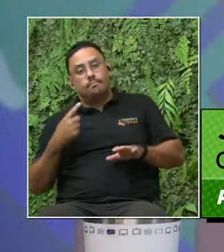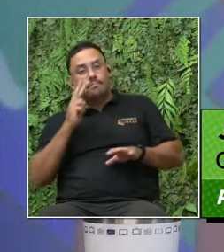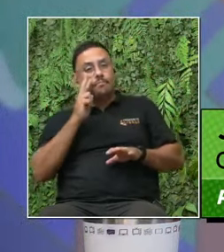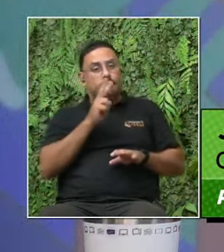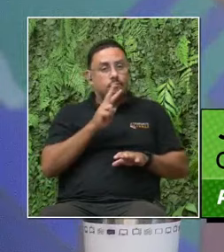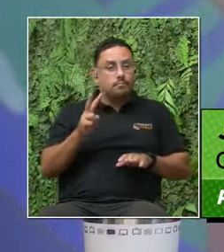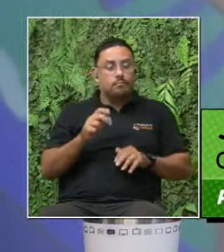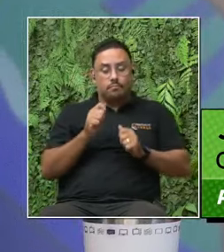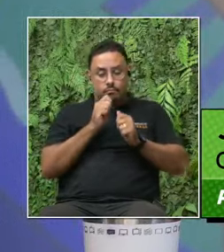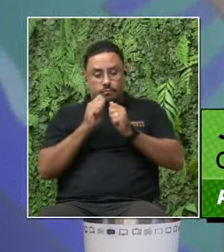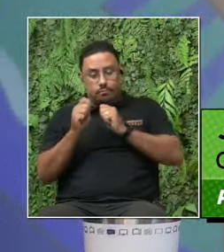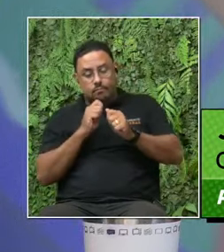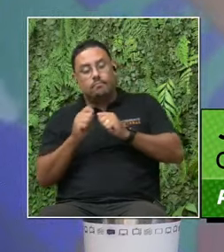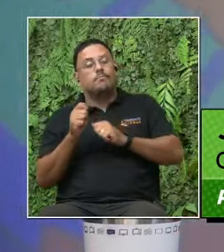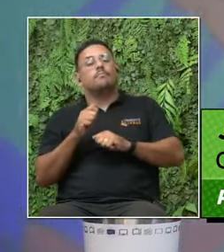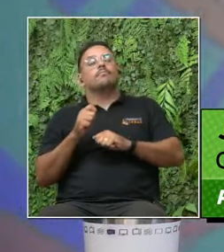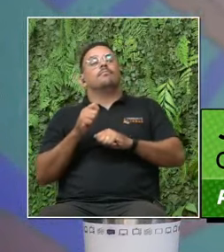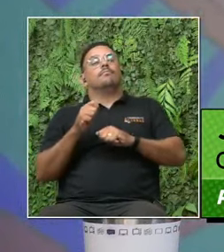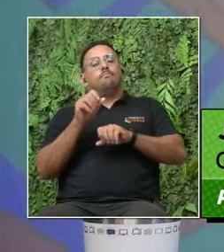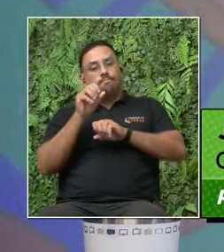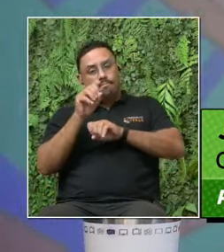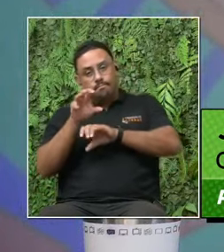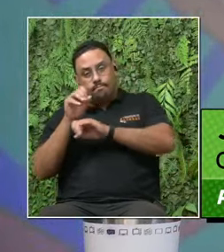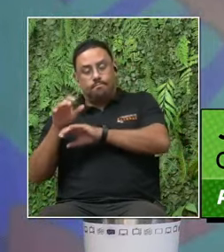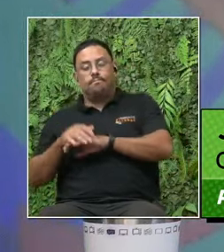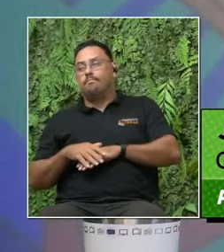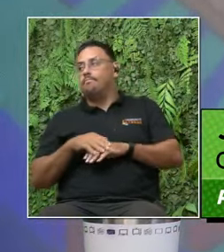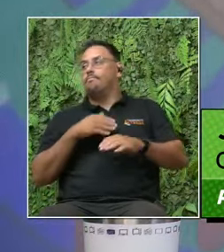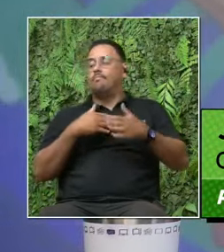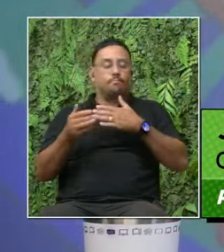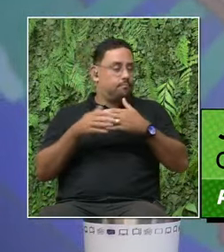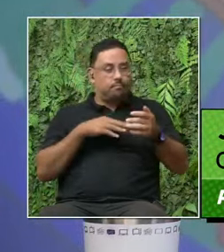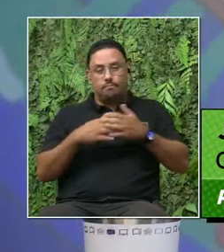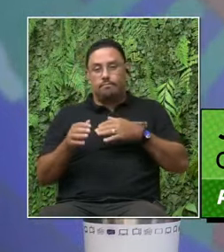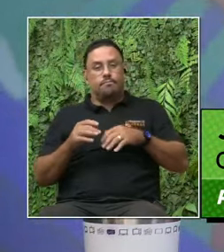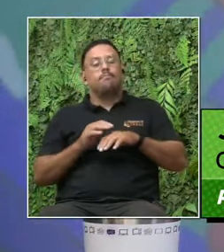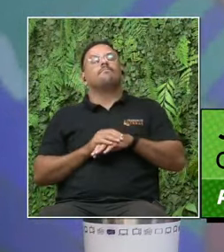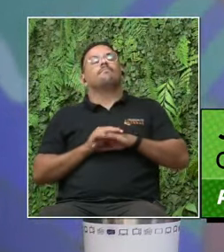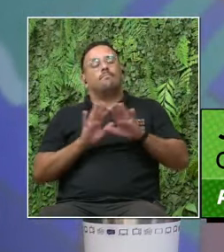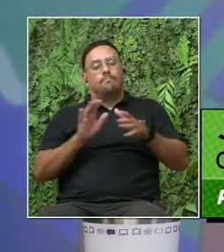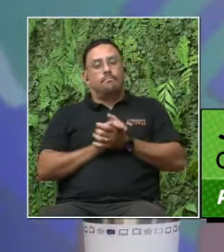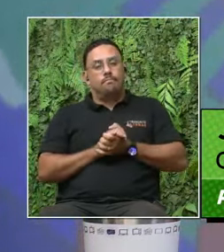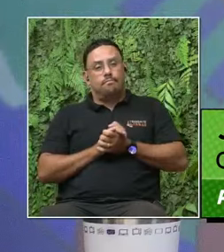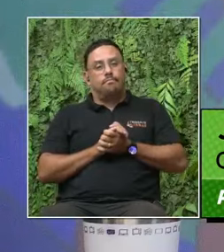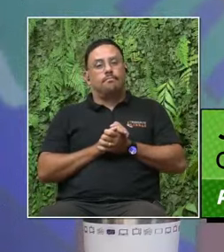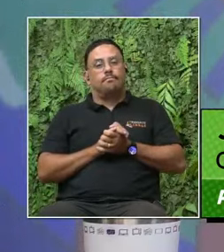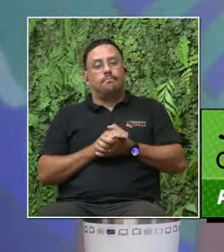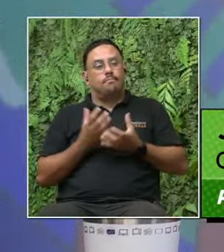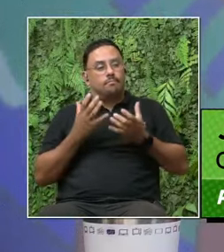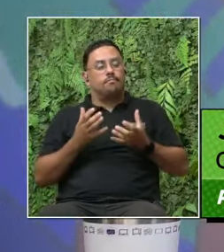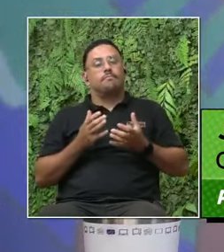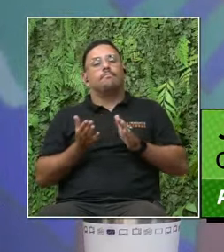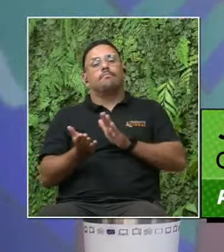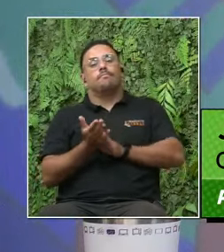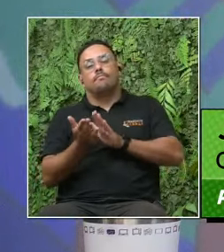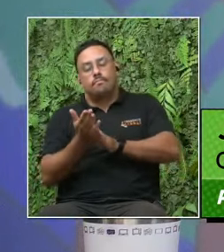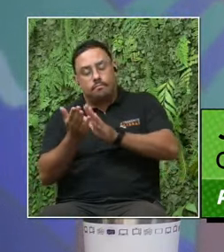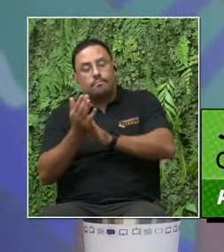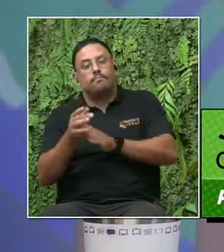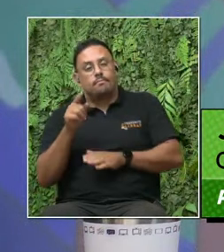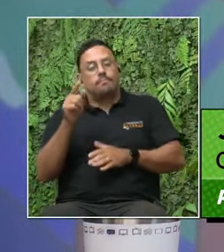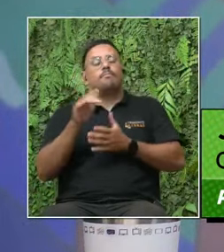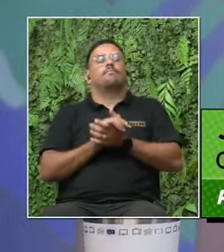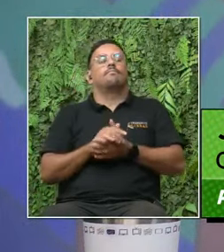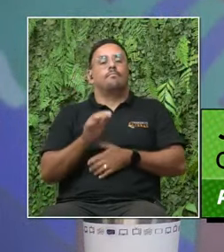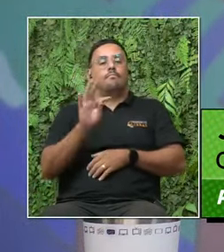gente vê uma entrevista de treinador de futebol então assim independentemente de qualquer coisa eu gostaria de parabenizar